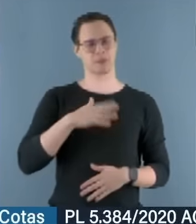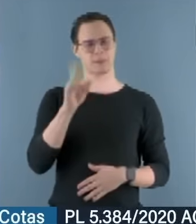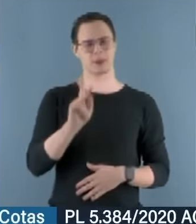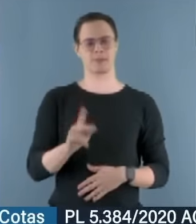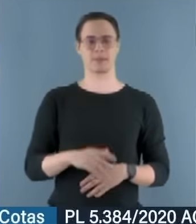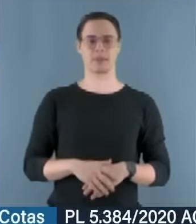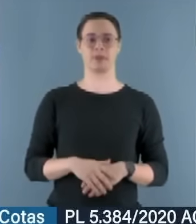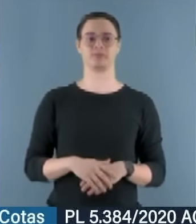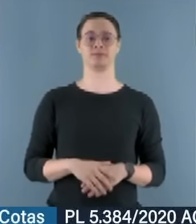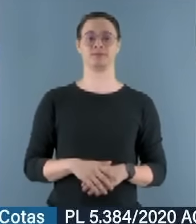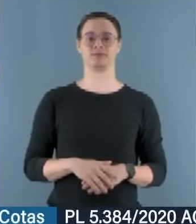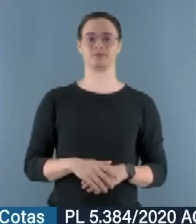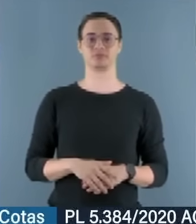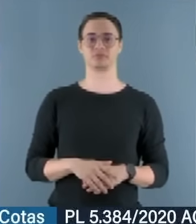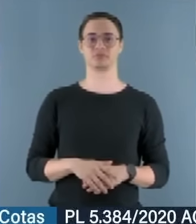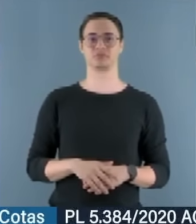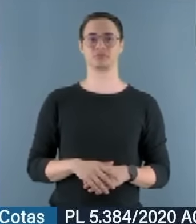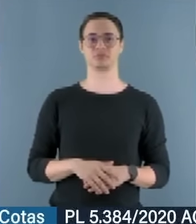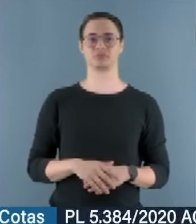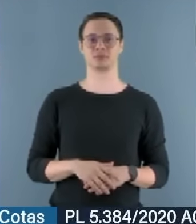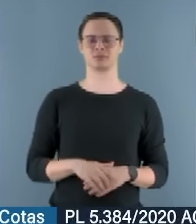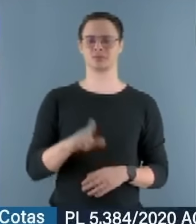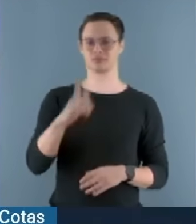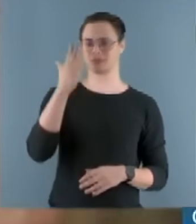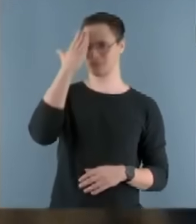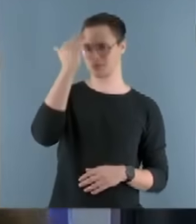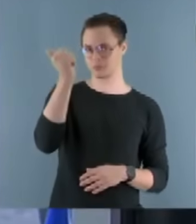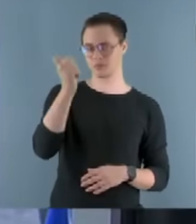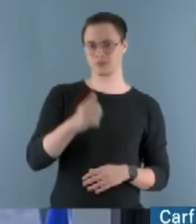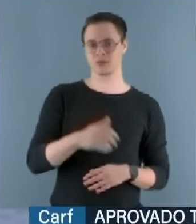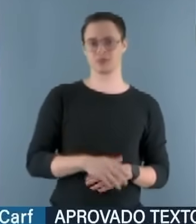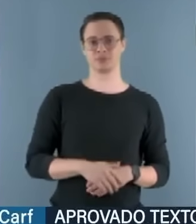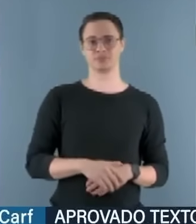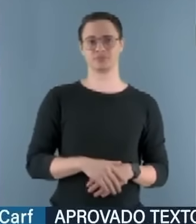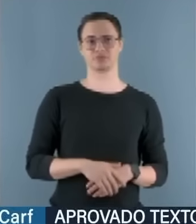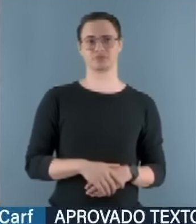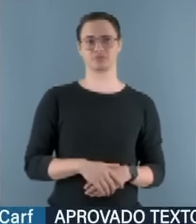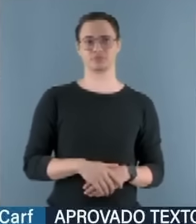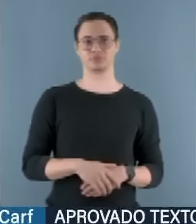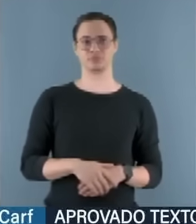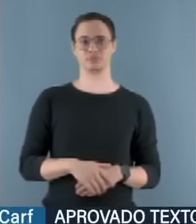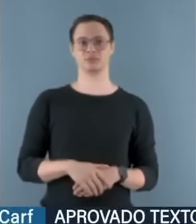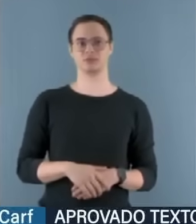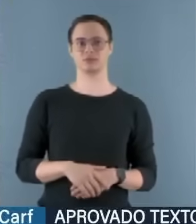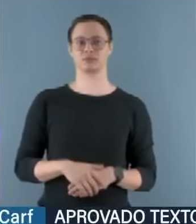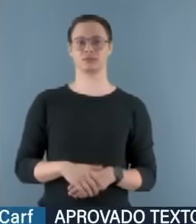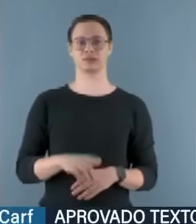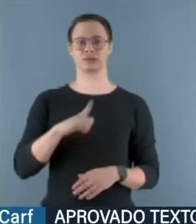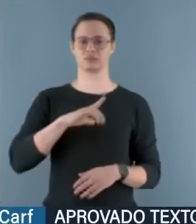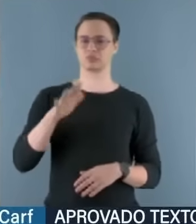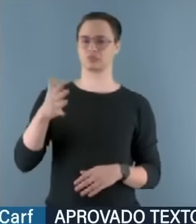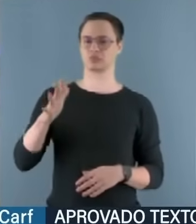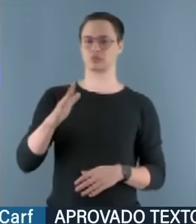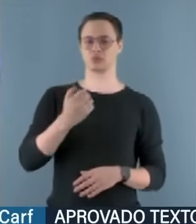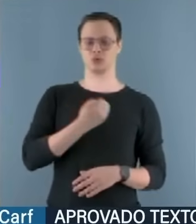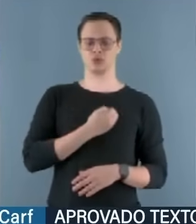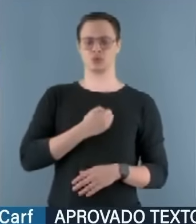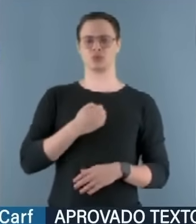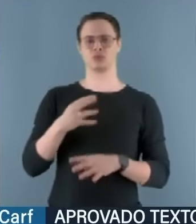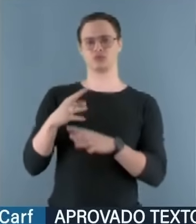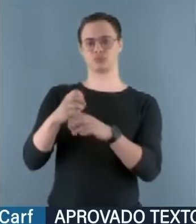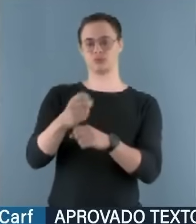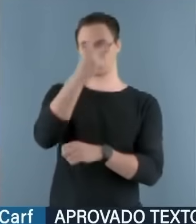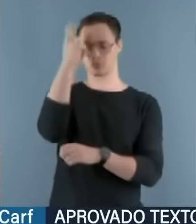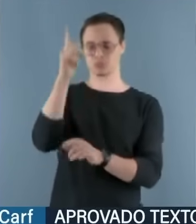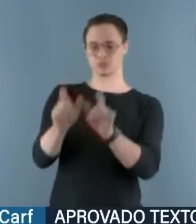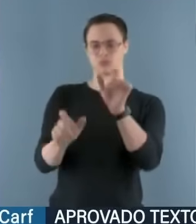então. O senhor sabe quanto que uma estimativa de pessoas que um pelotão